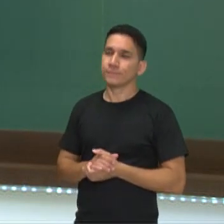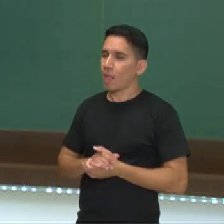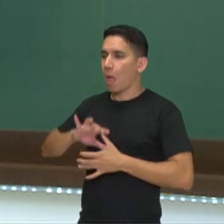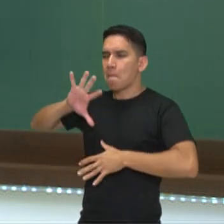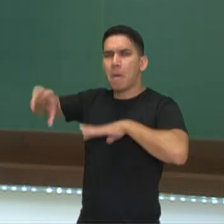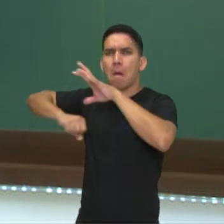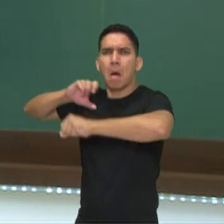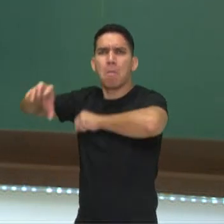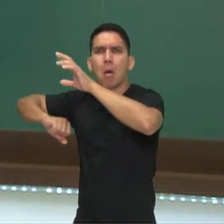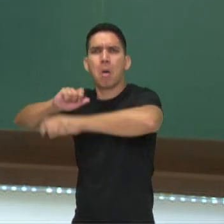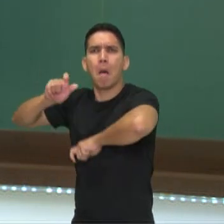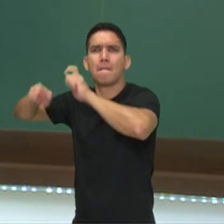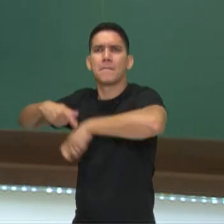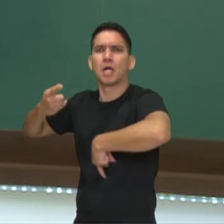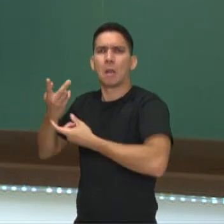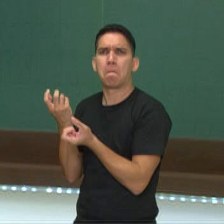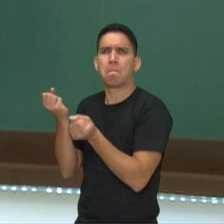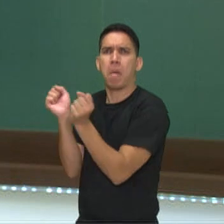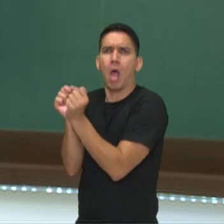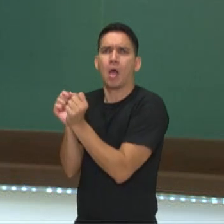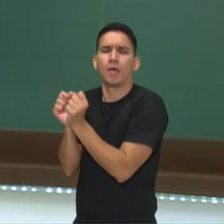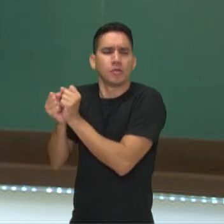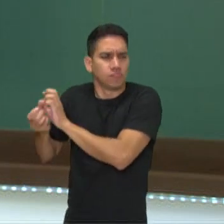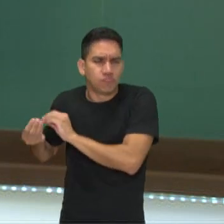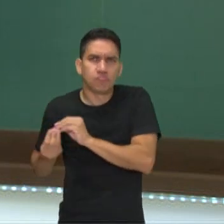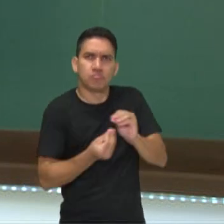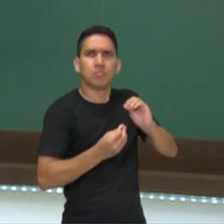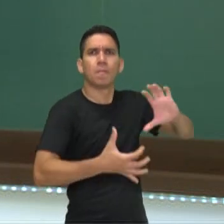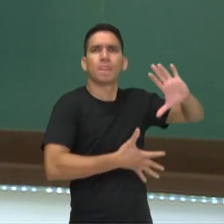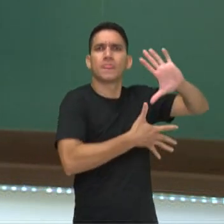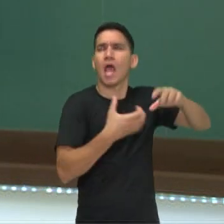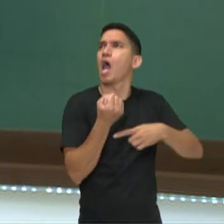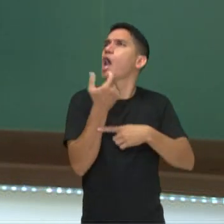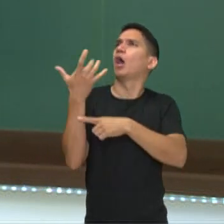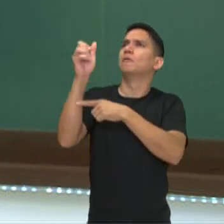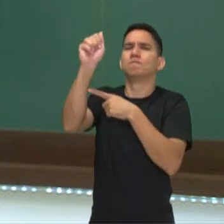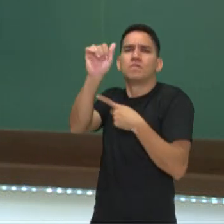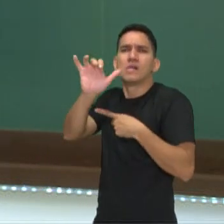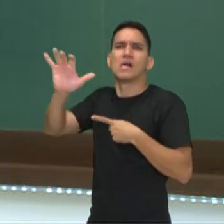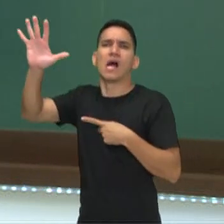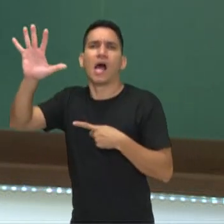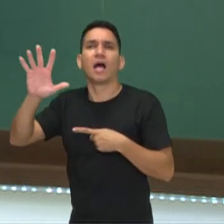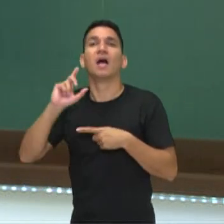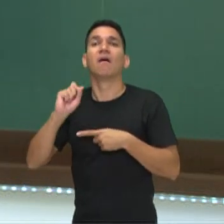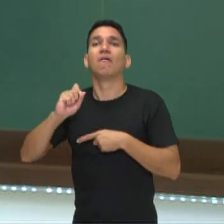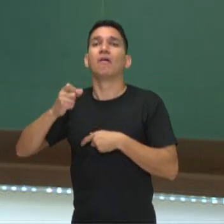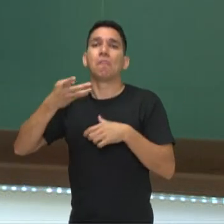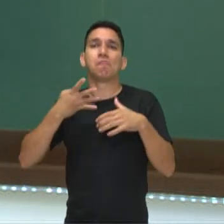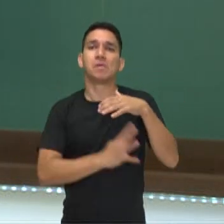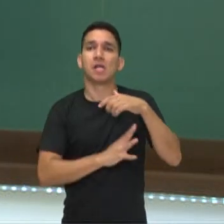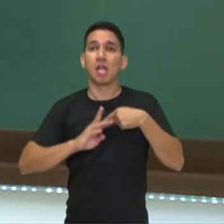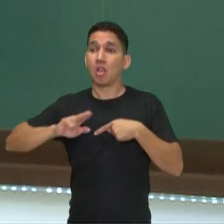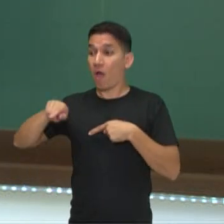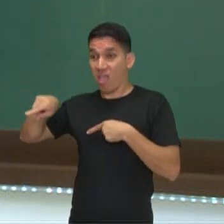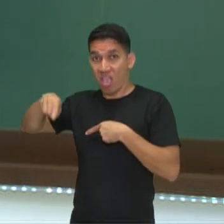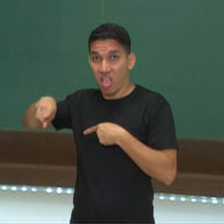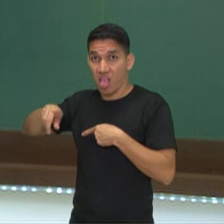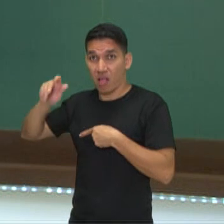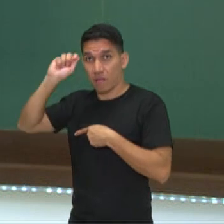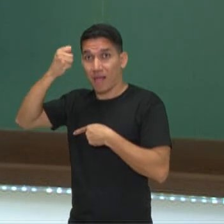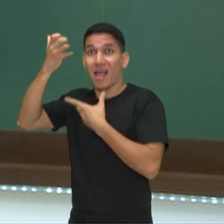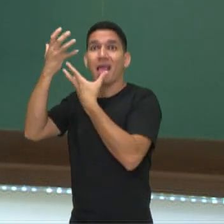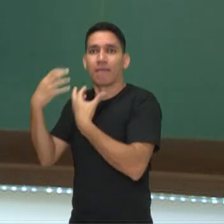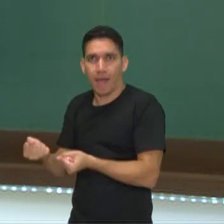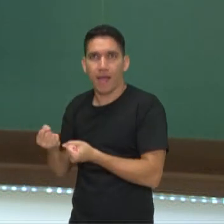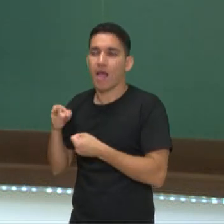essas pessoas para a América, para partes da Ásia, numa migração em que eles não foram porque eles quiseram. Eles foram